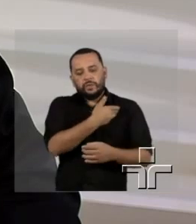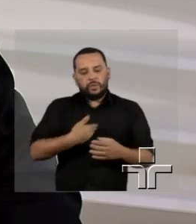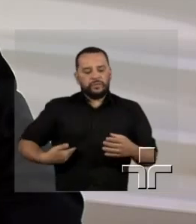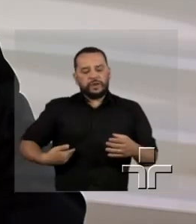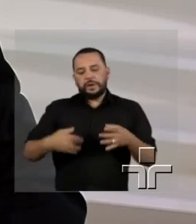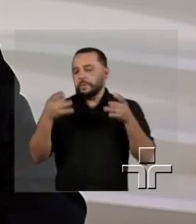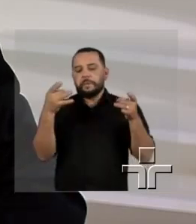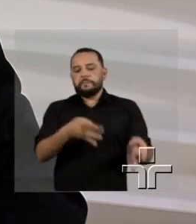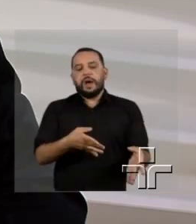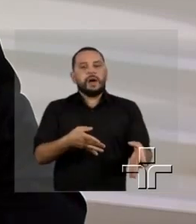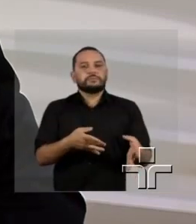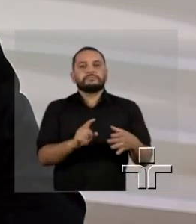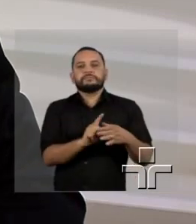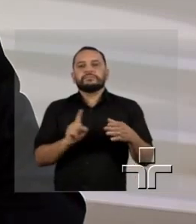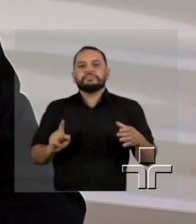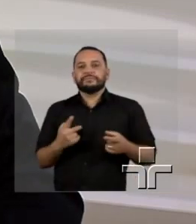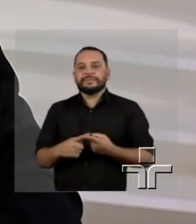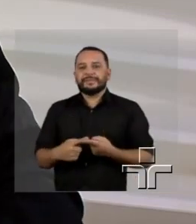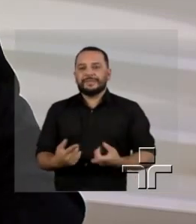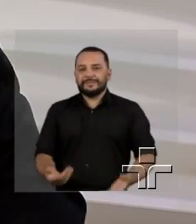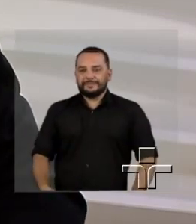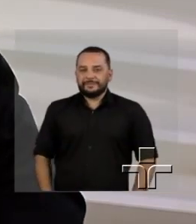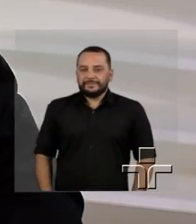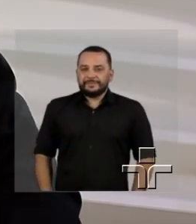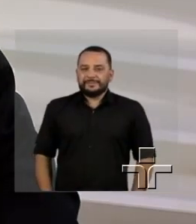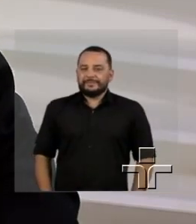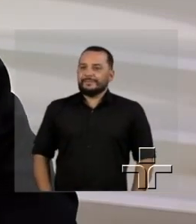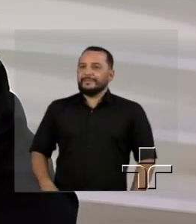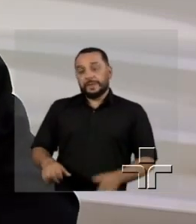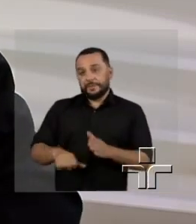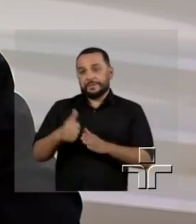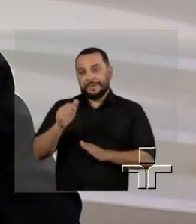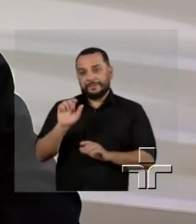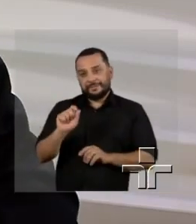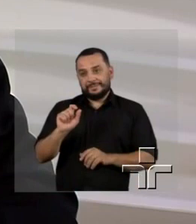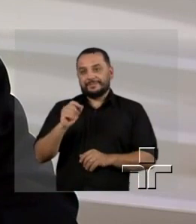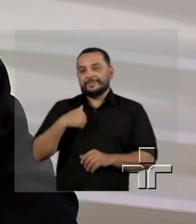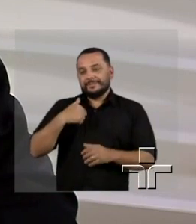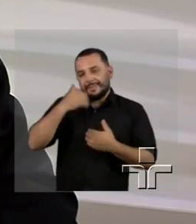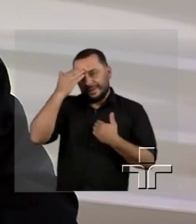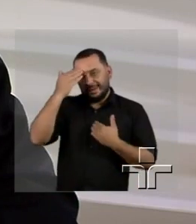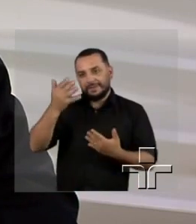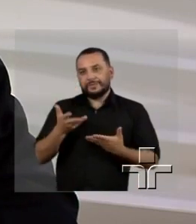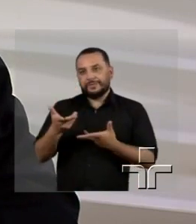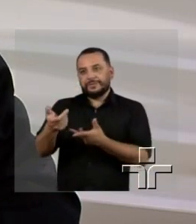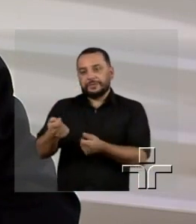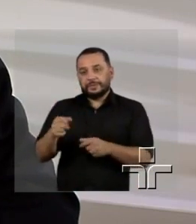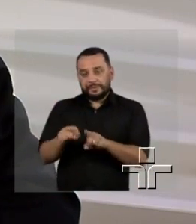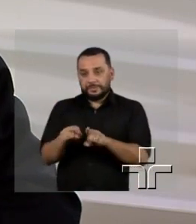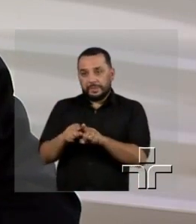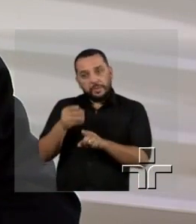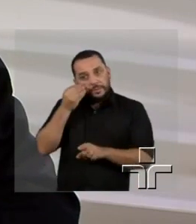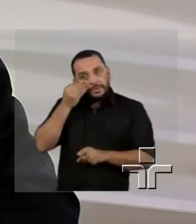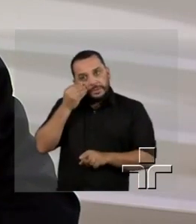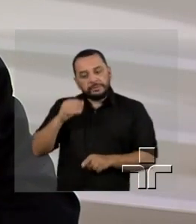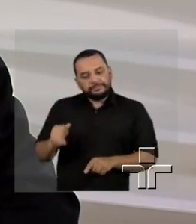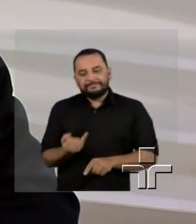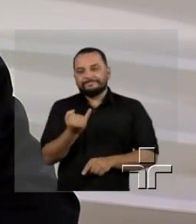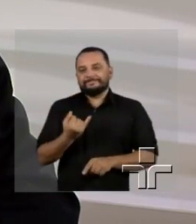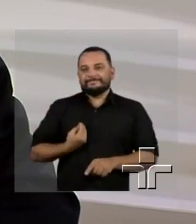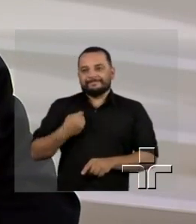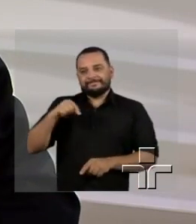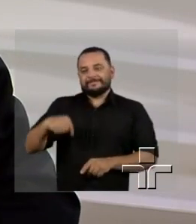da rede CBN, Lorival Santana, comentarista da rádio CBN e colunista do jornal O